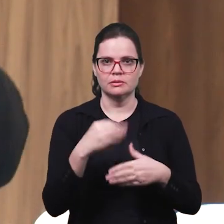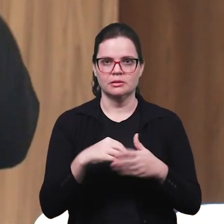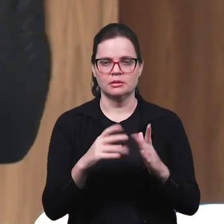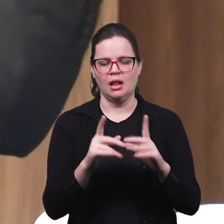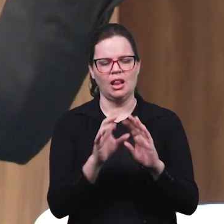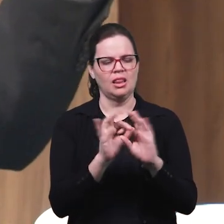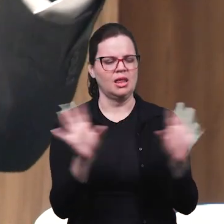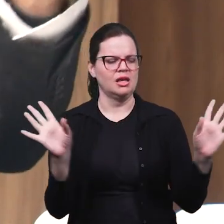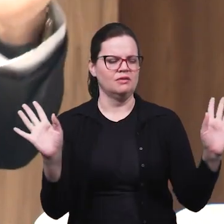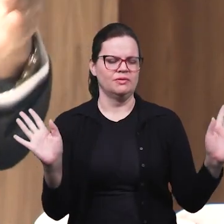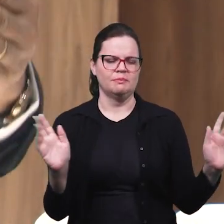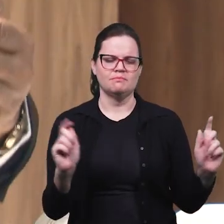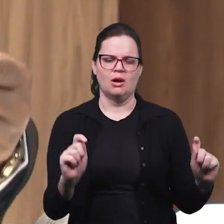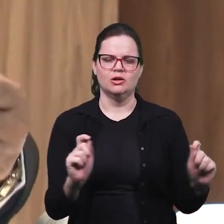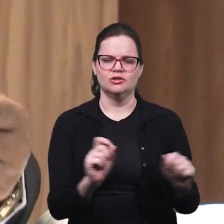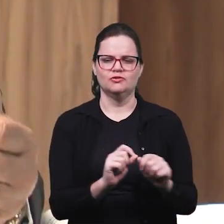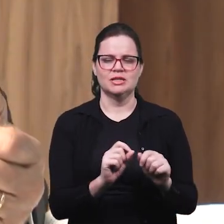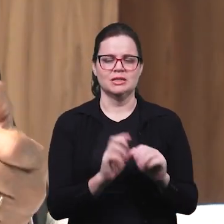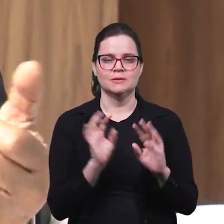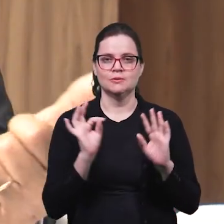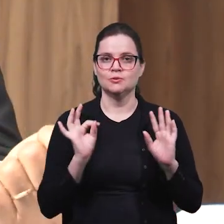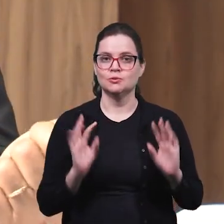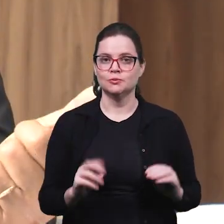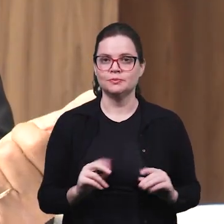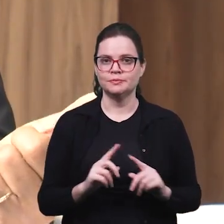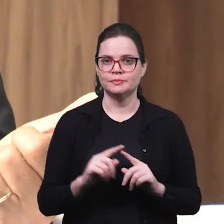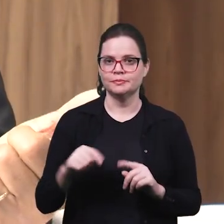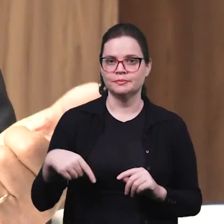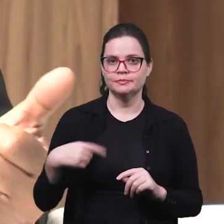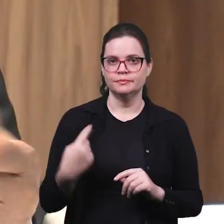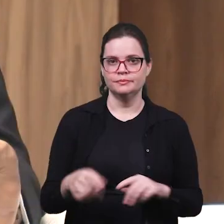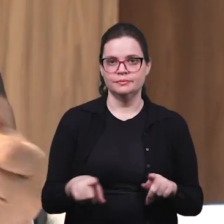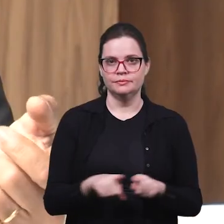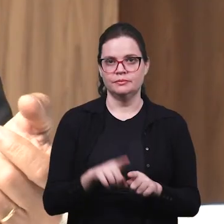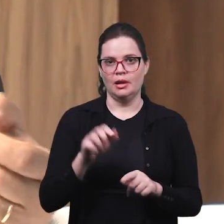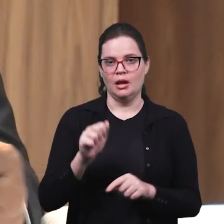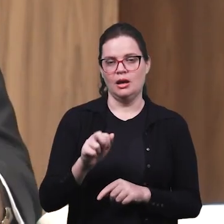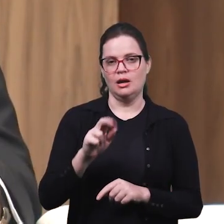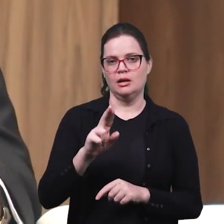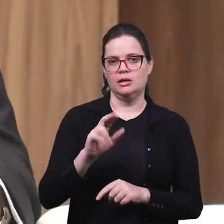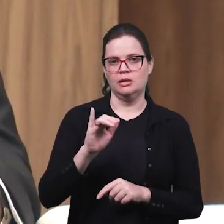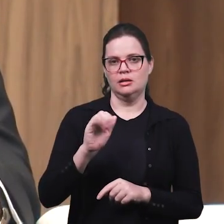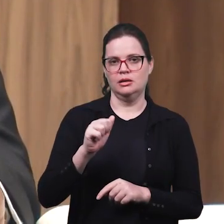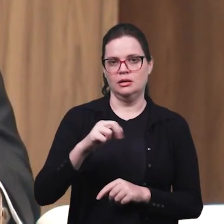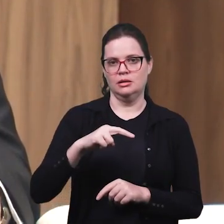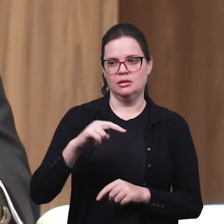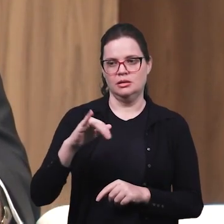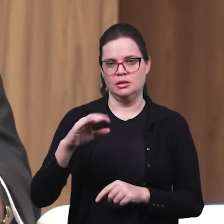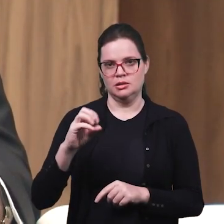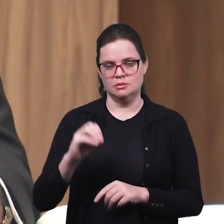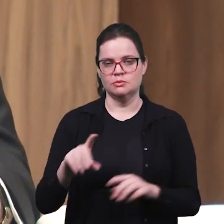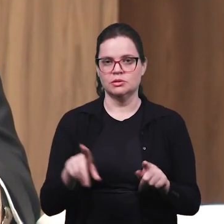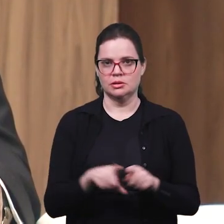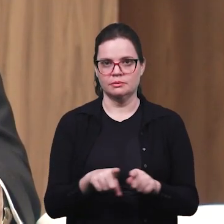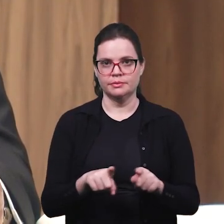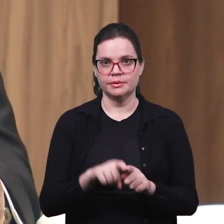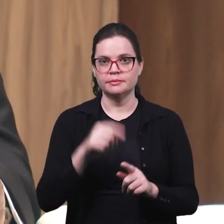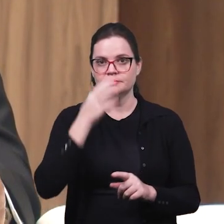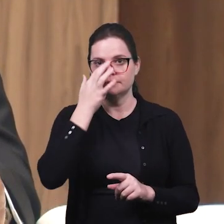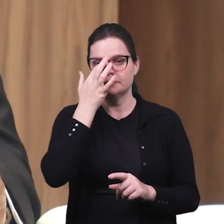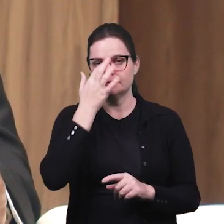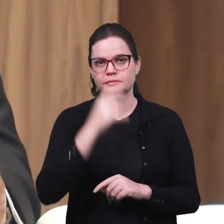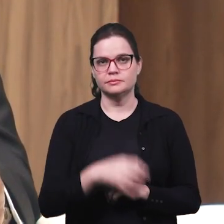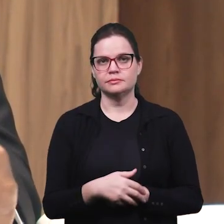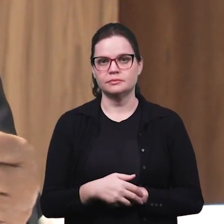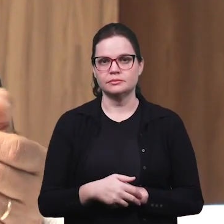Então, liberar tudo liberado, né? Aí depois teve a questão do arianismo, né? O arianismo também, que é o bispo, aquele bispo que